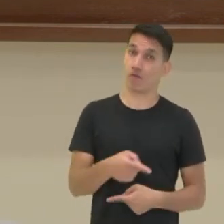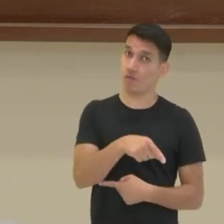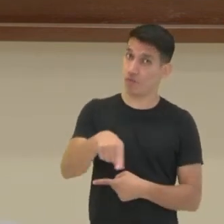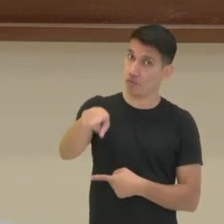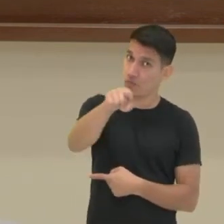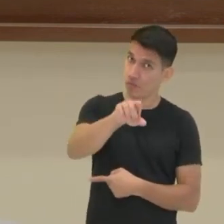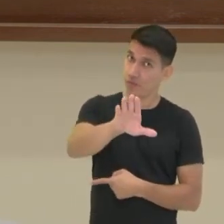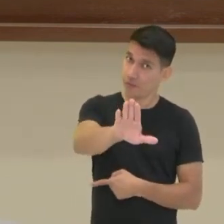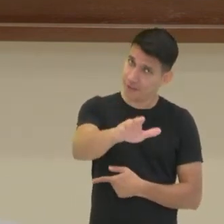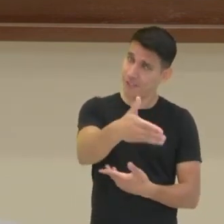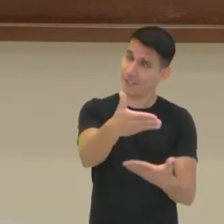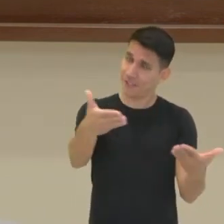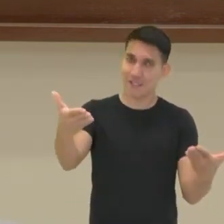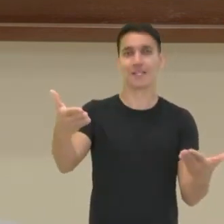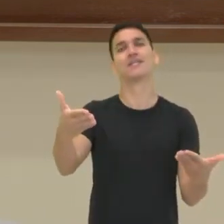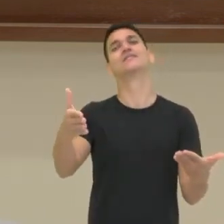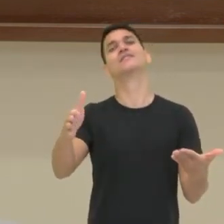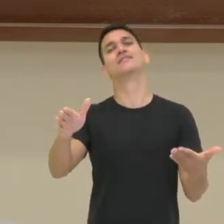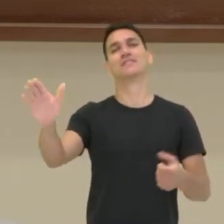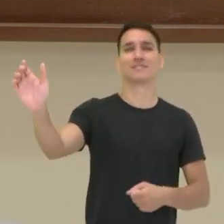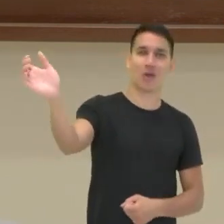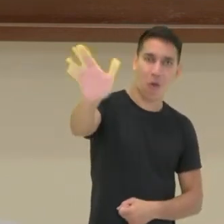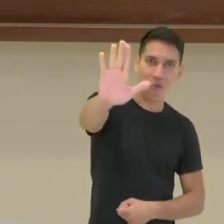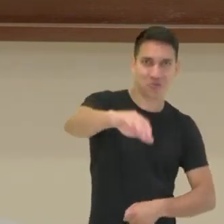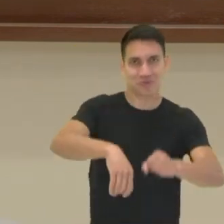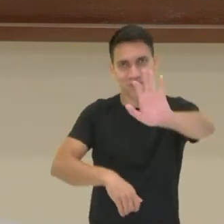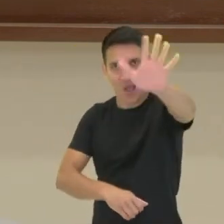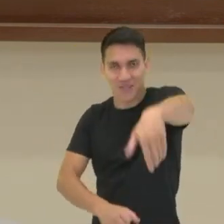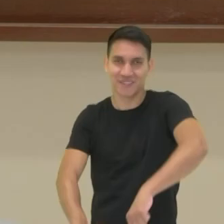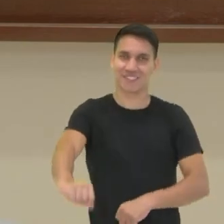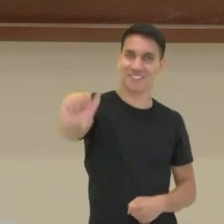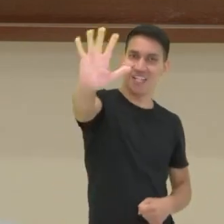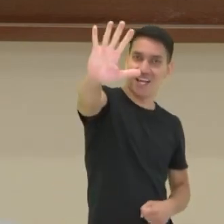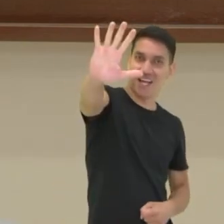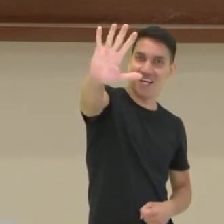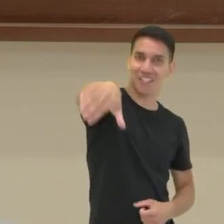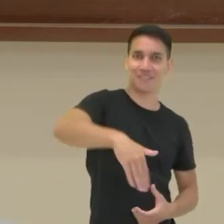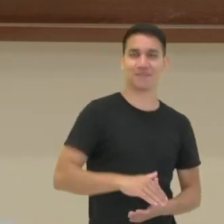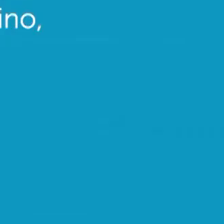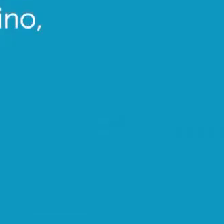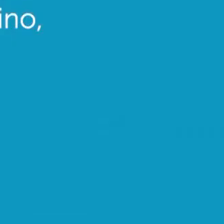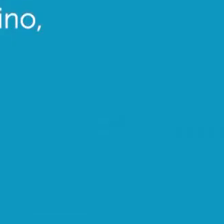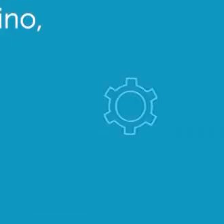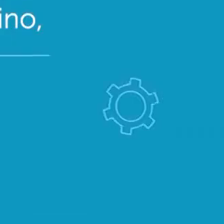vocês ficam por aí e tchau! Tchau, tchau.